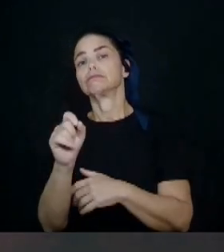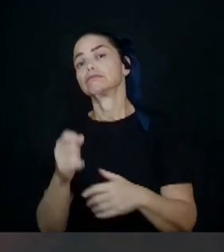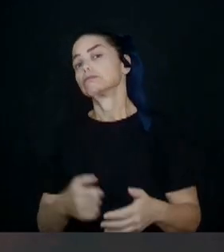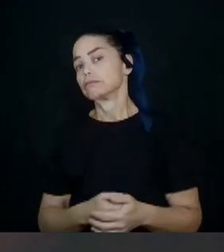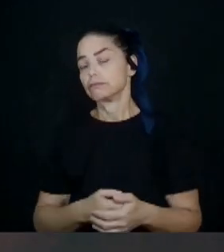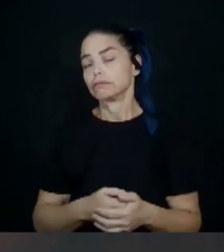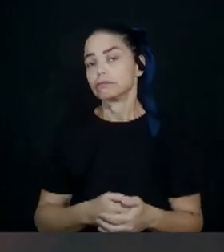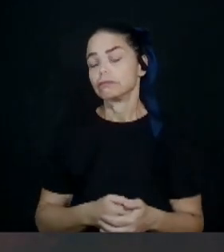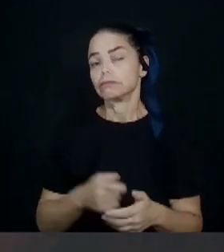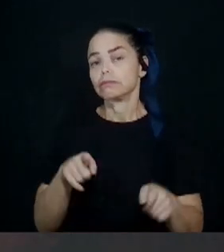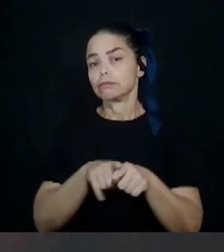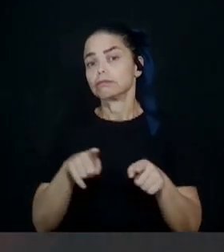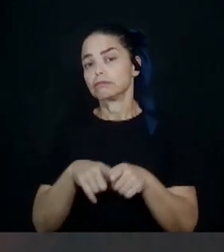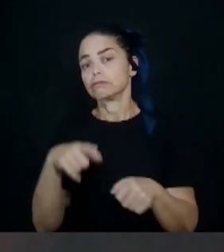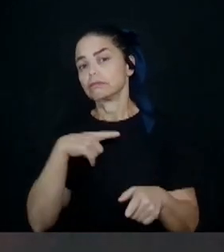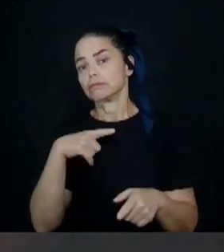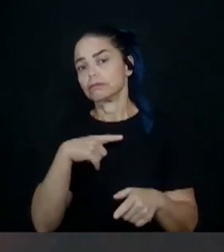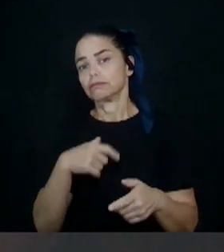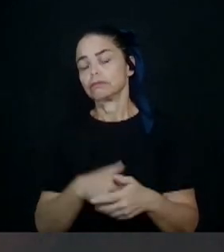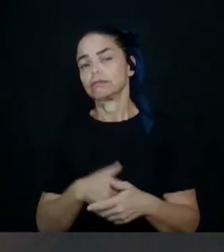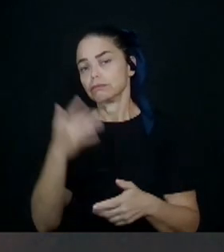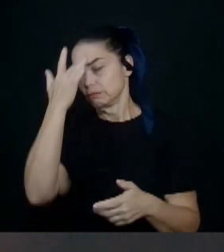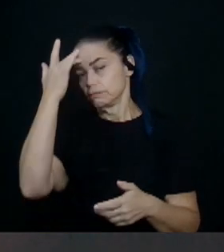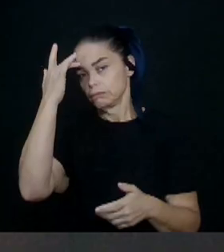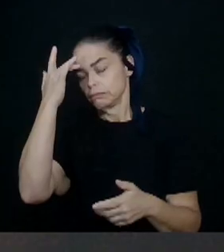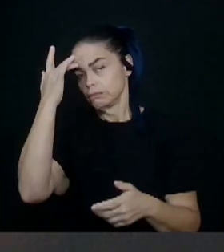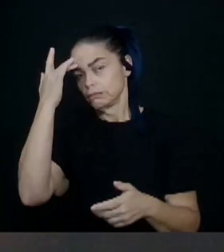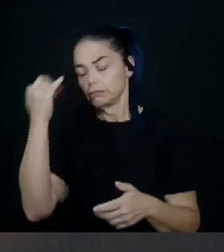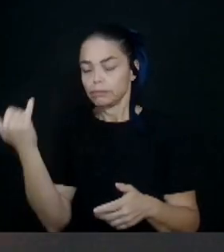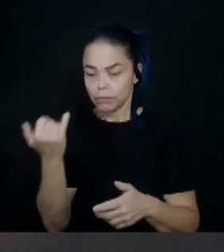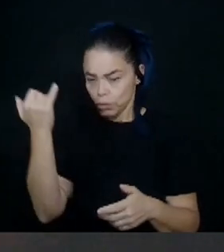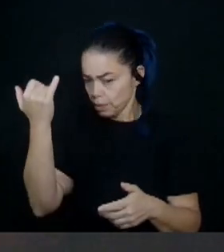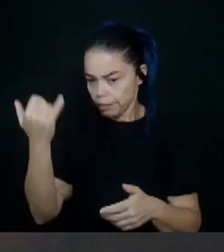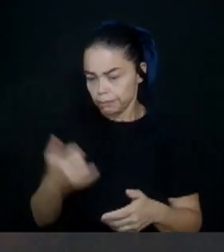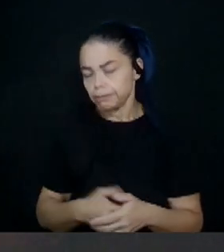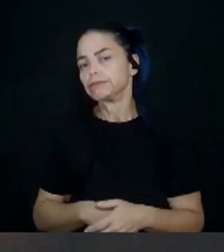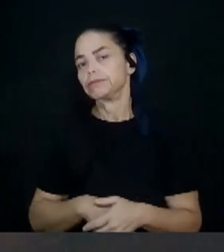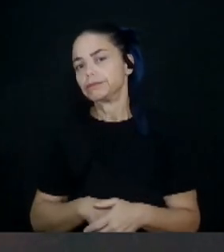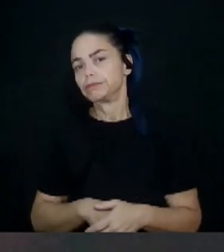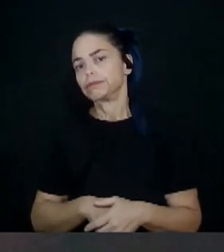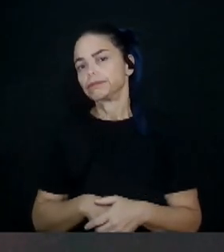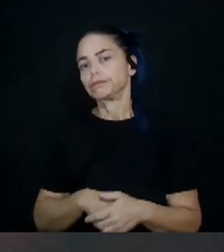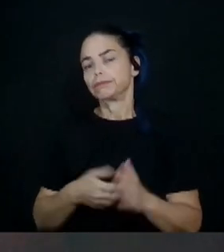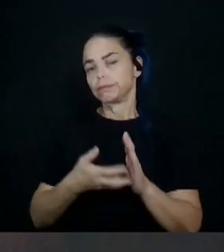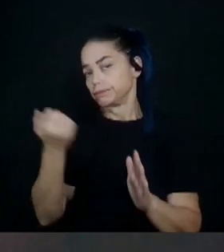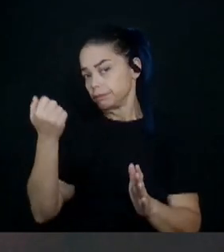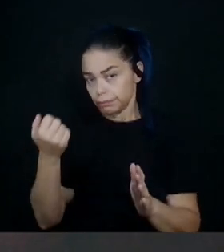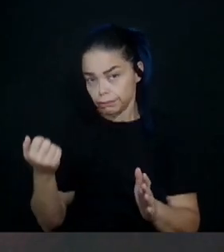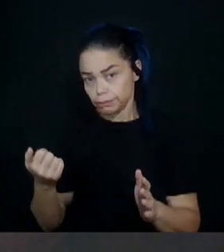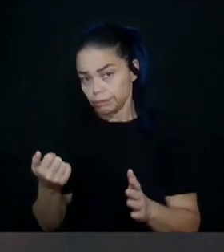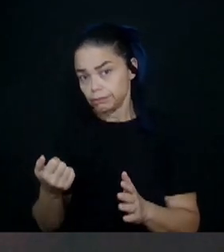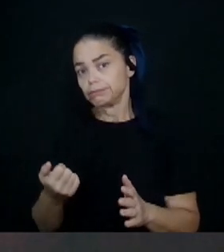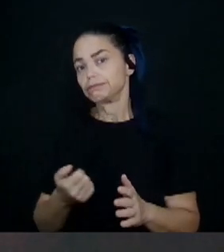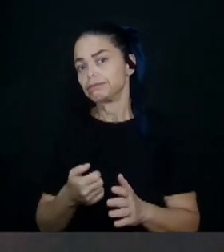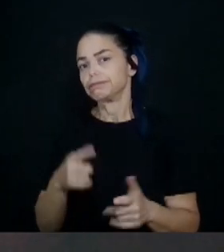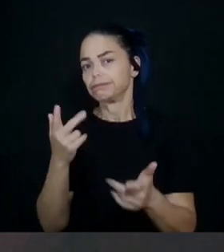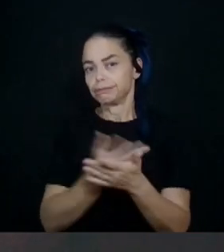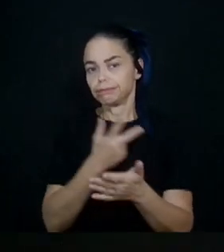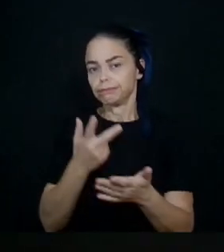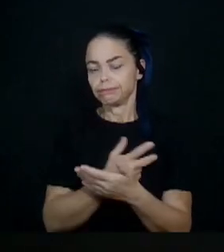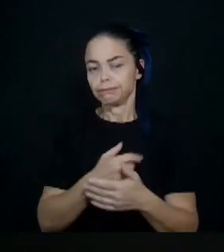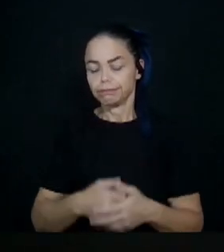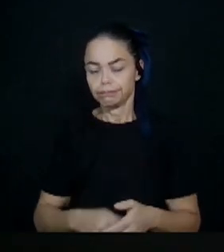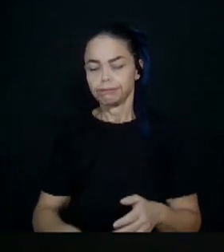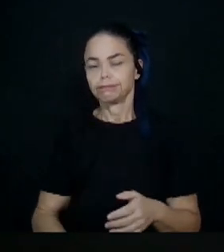que eu também tenha? Saúde mental é um selo, é seu. Agora, se estão tirando de você, alguma coisa está errada. Exatamente,